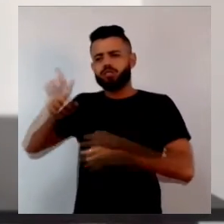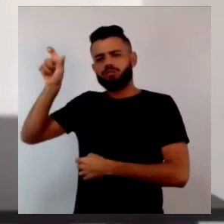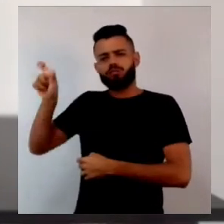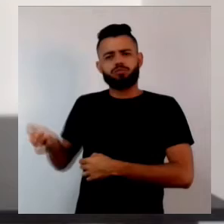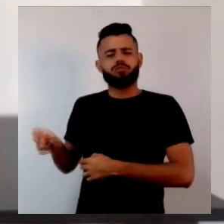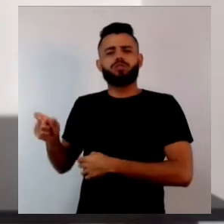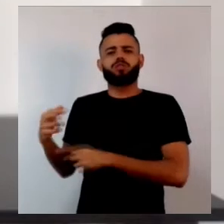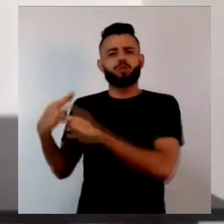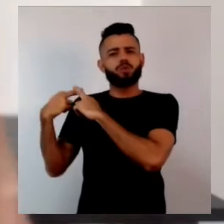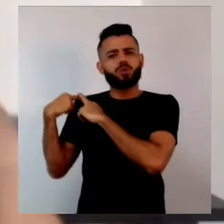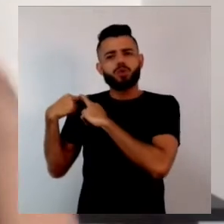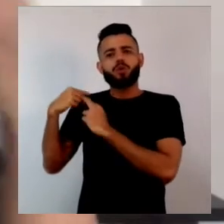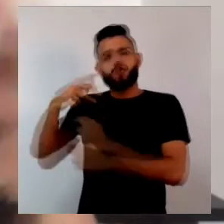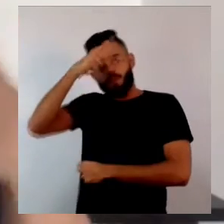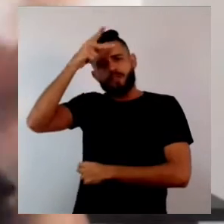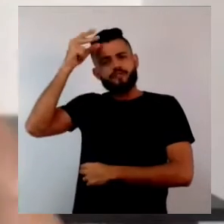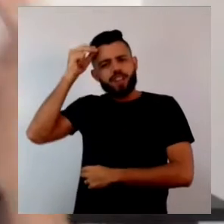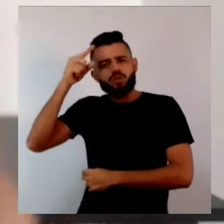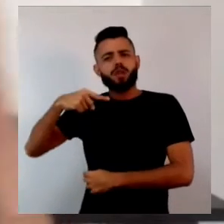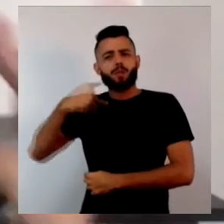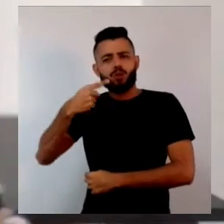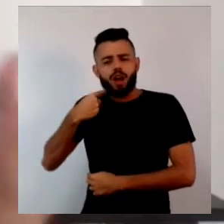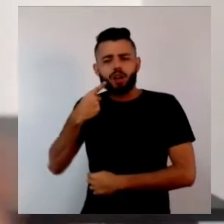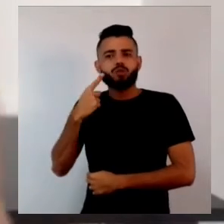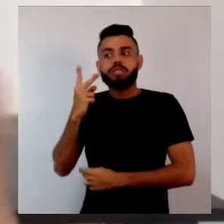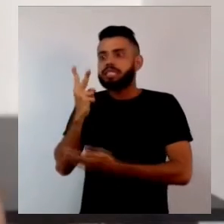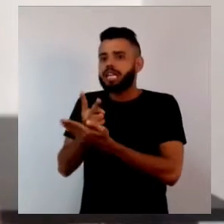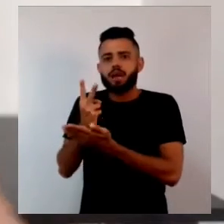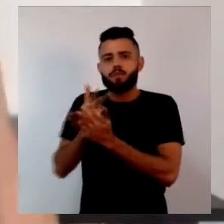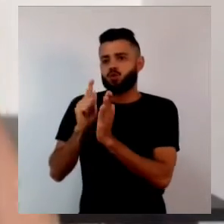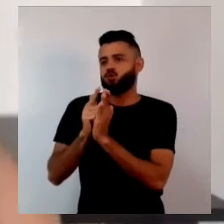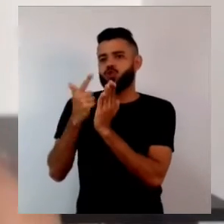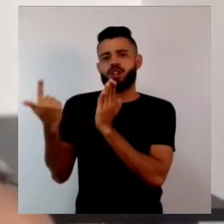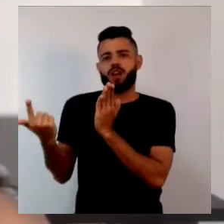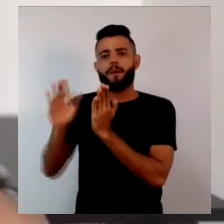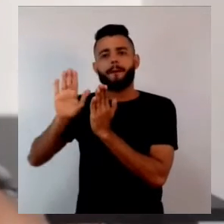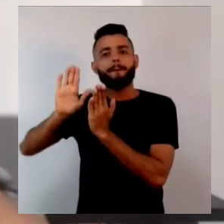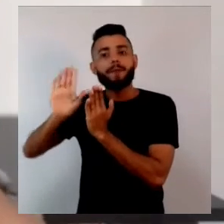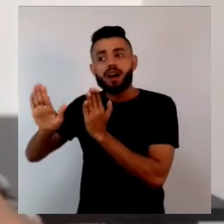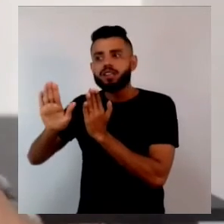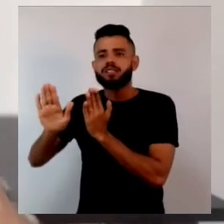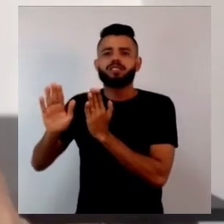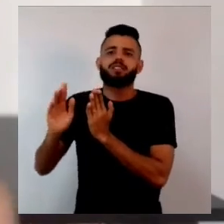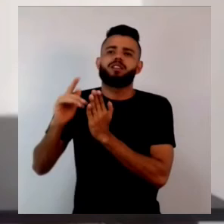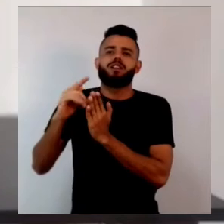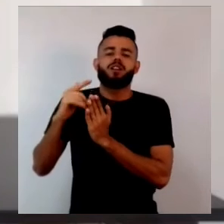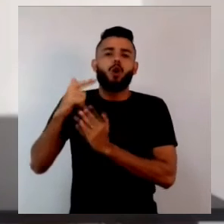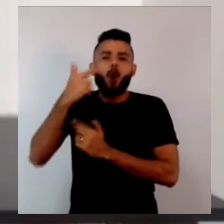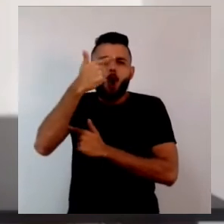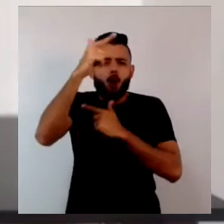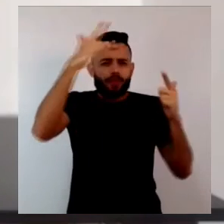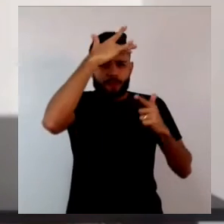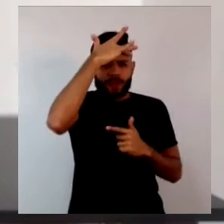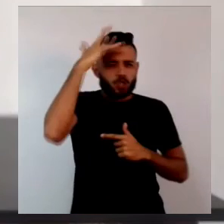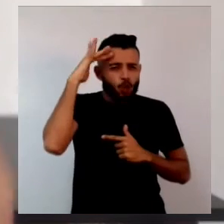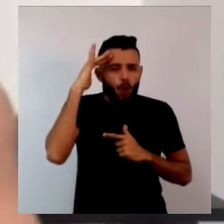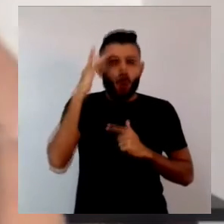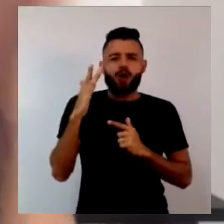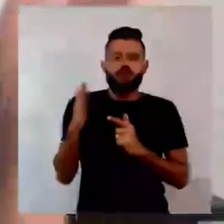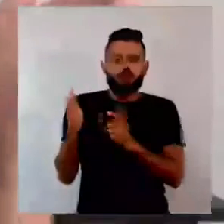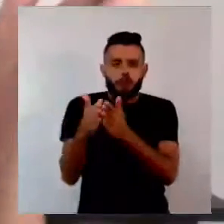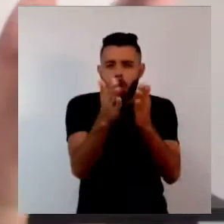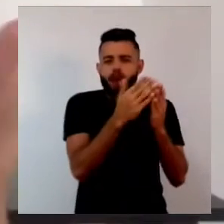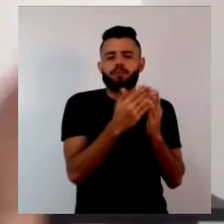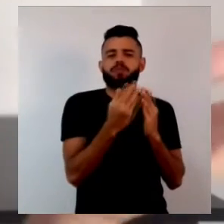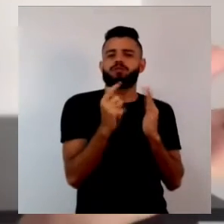Você começa a ter povo mesmo, os outros lados, né? Muito tempo depois, né? Isso